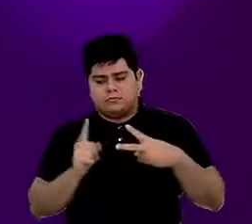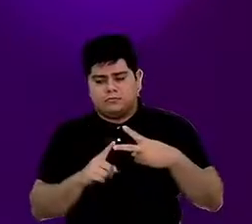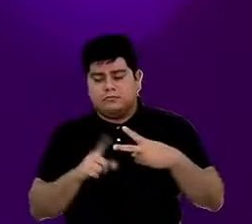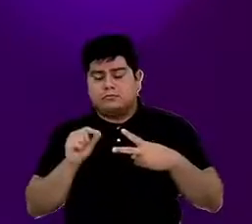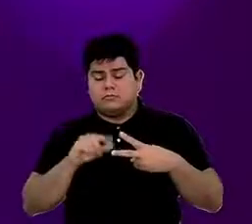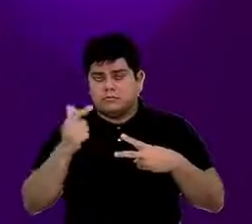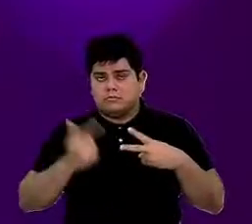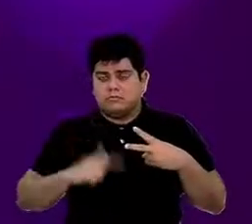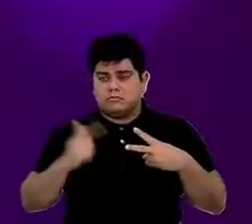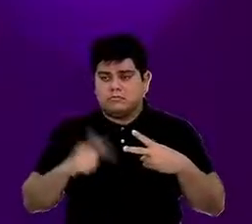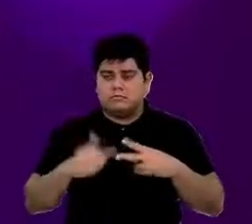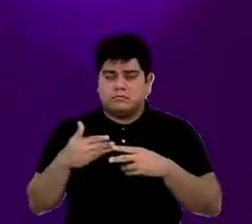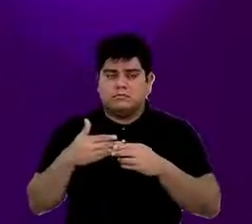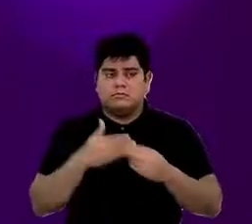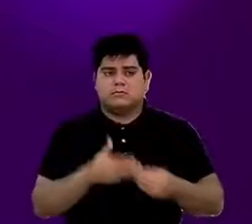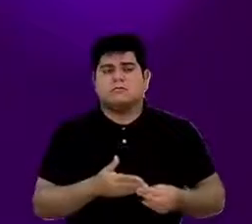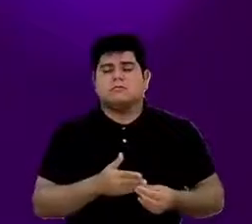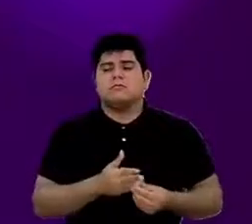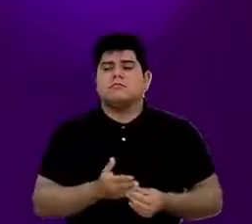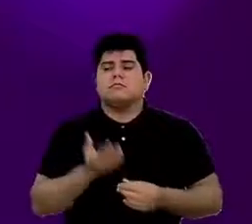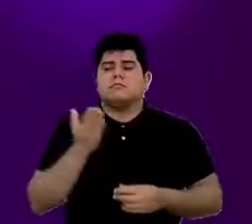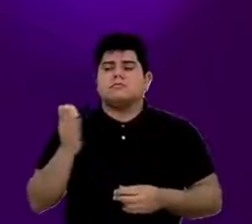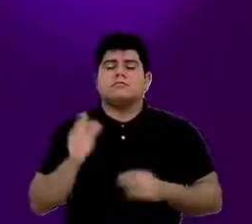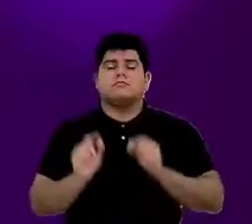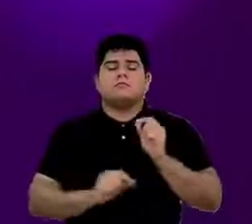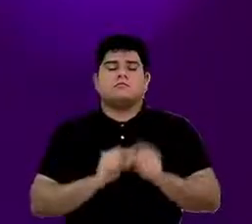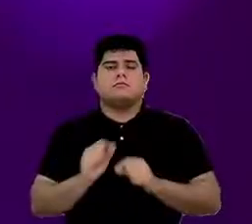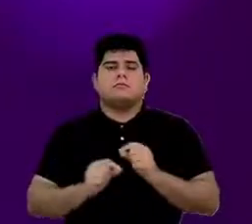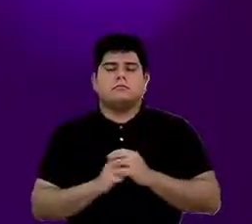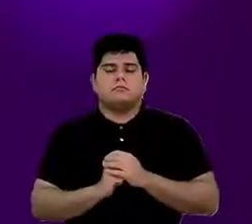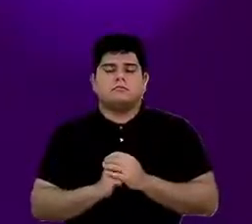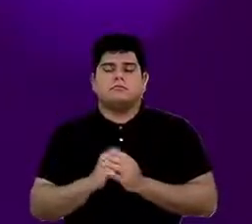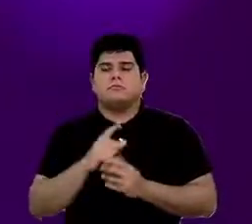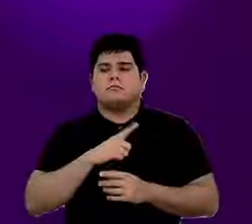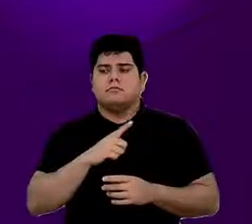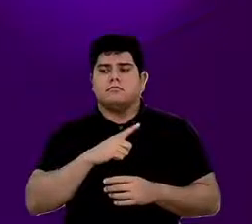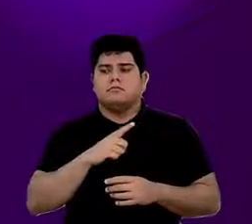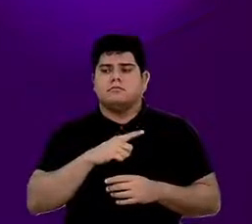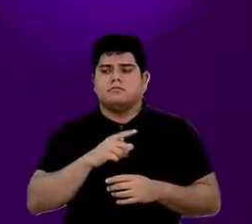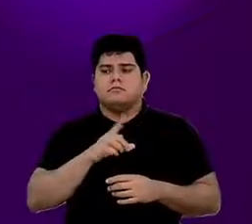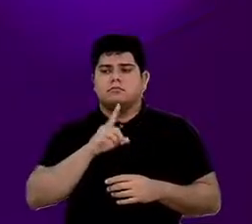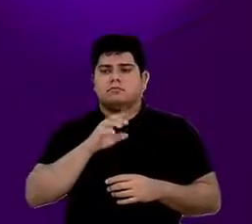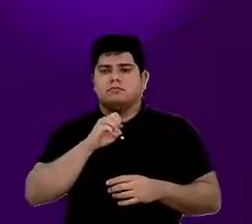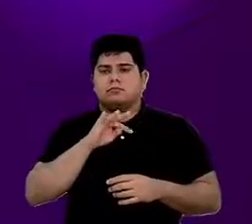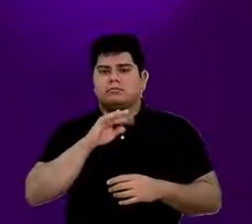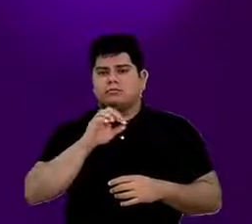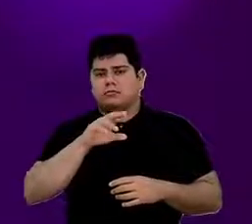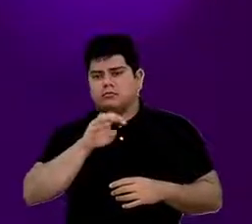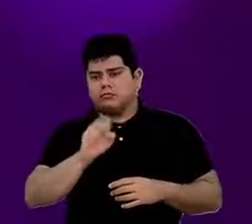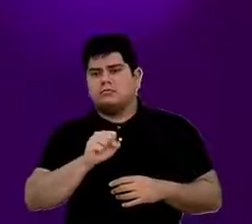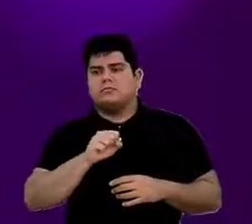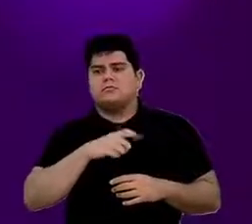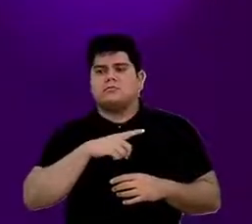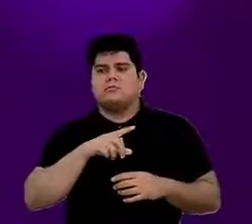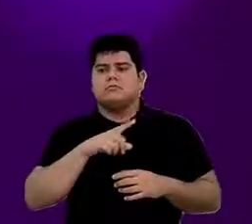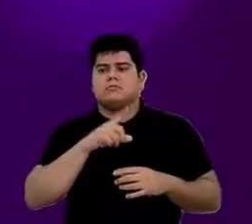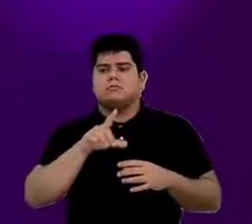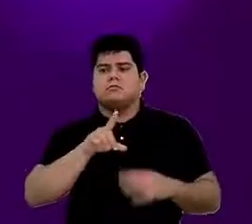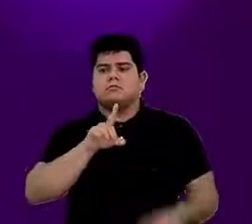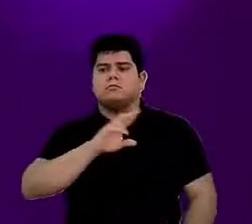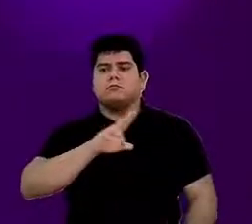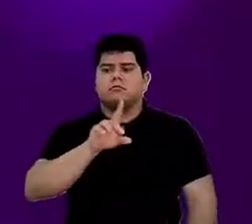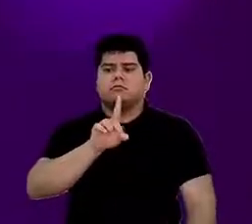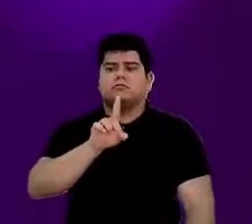que a gente trouxe com esse equipamento, que tem detetores de CZT, o nome do equipamento é